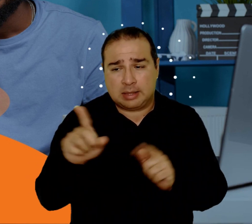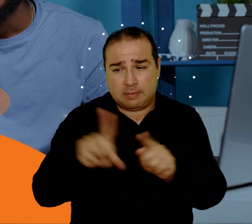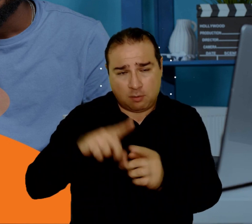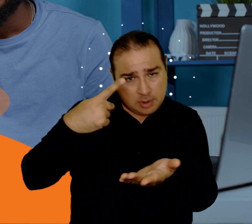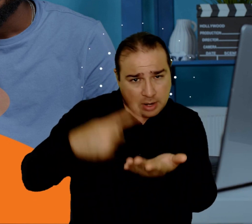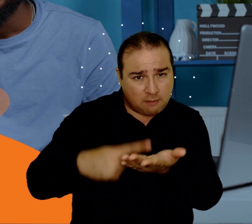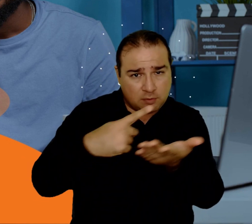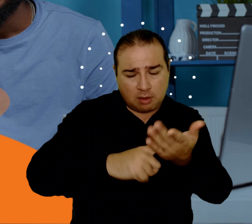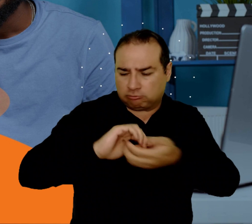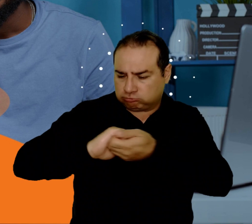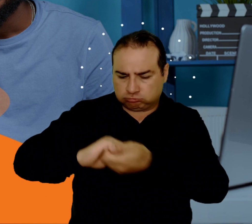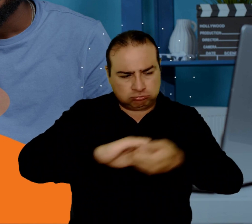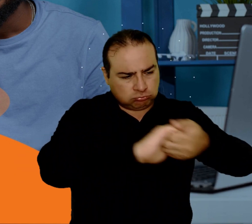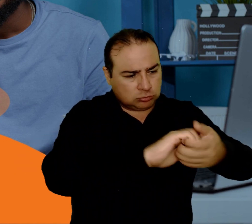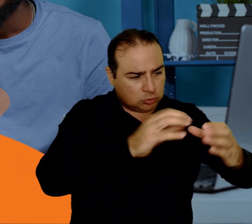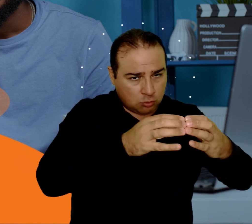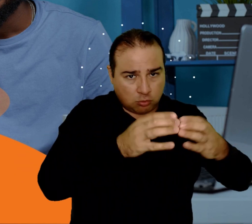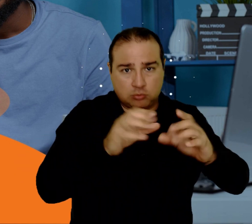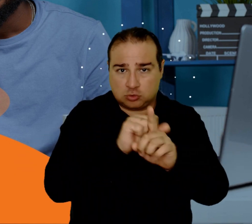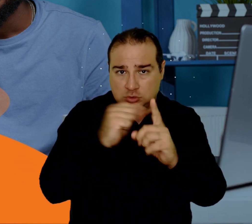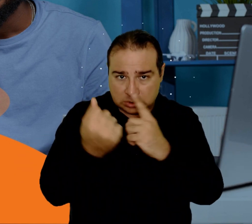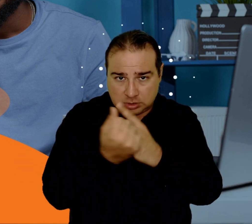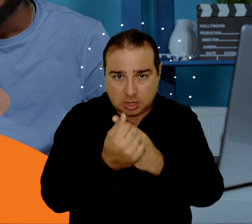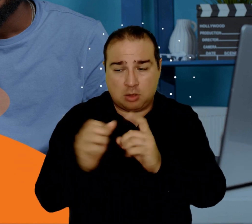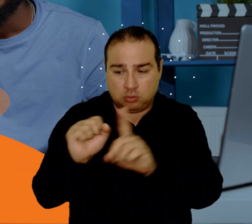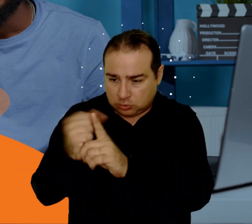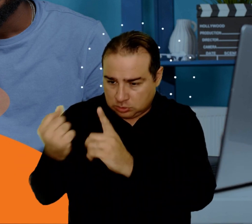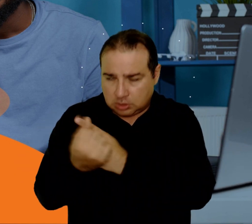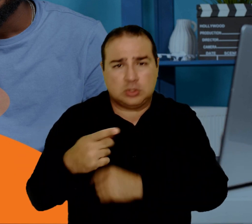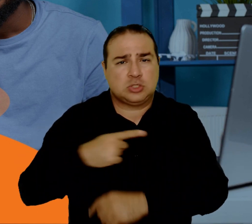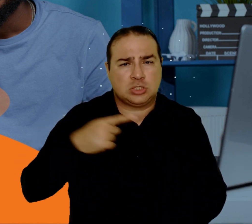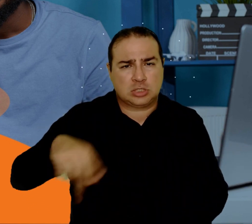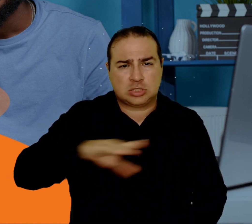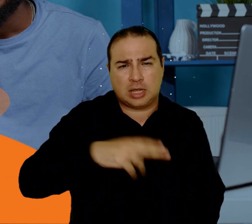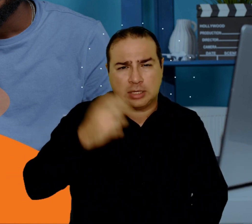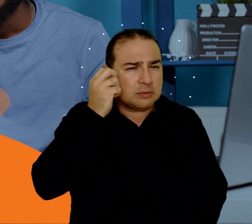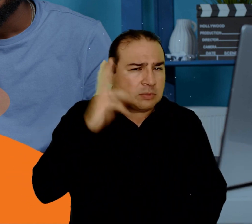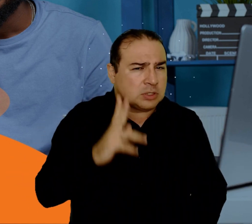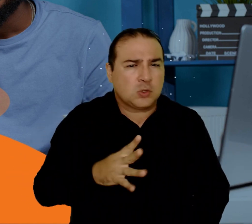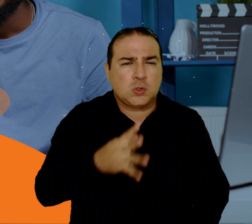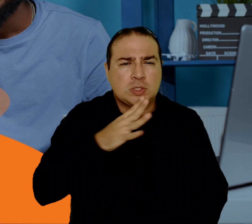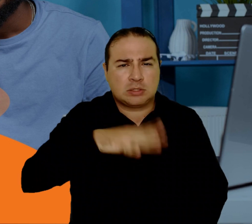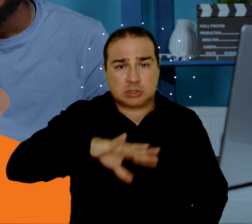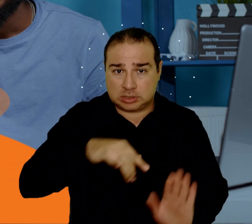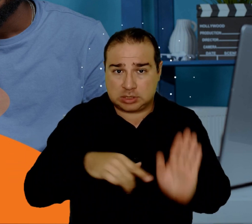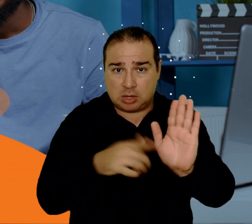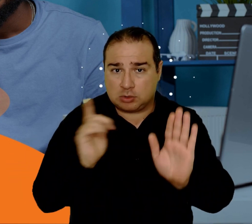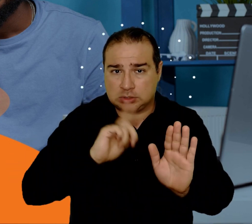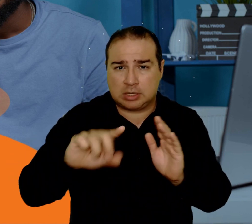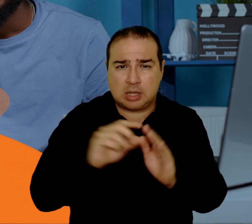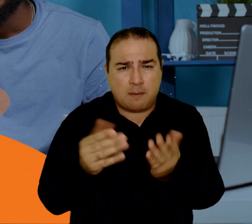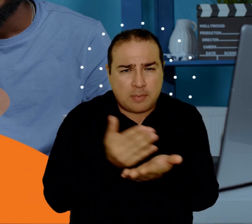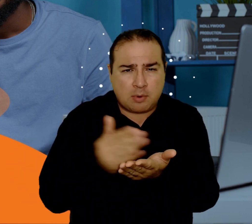Ela estabelecia parcerias com organizações sociais, organizações que tinham expertise a